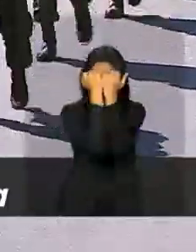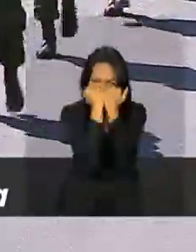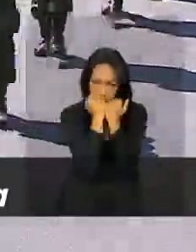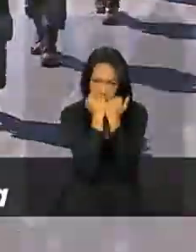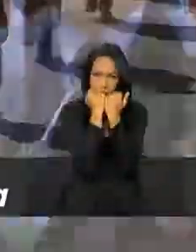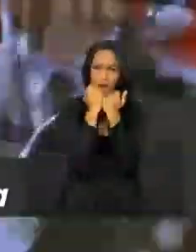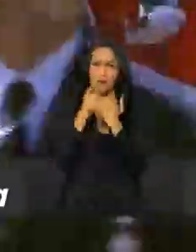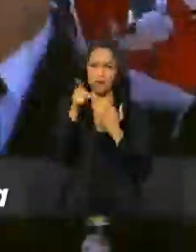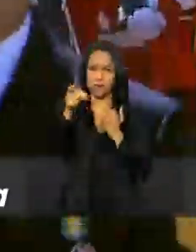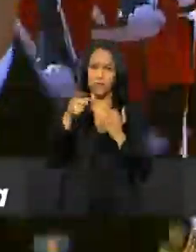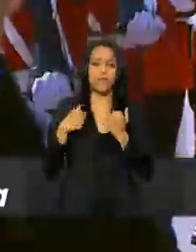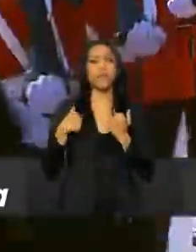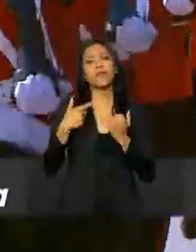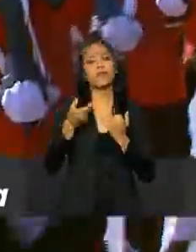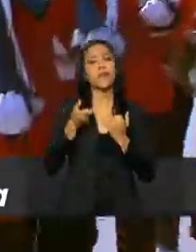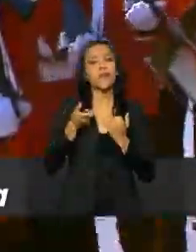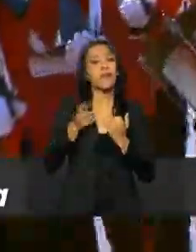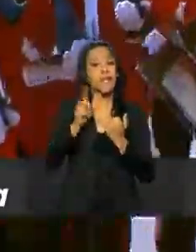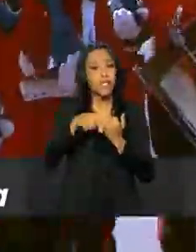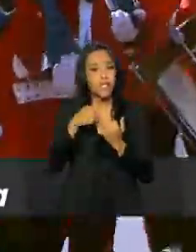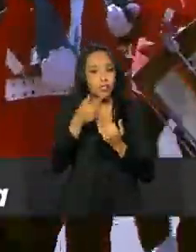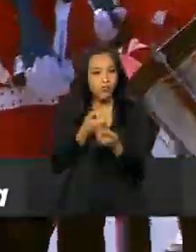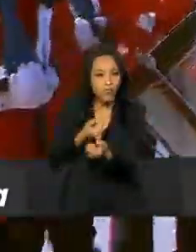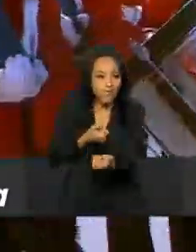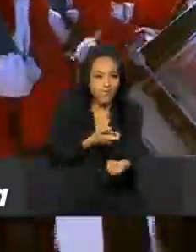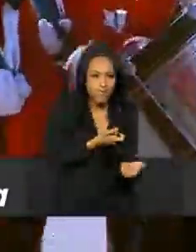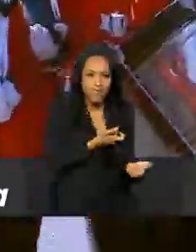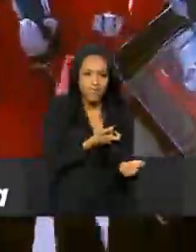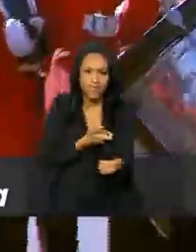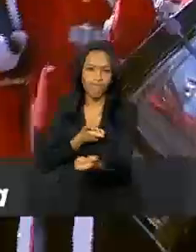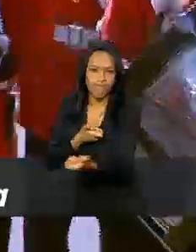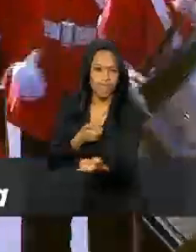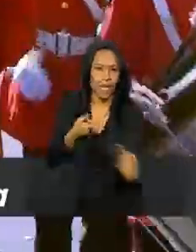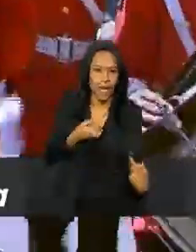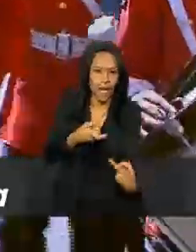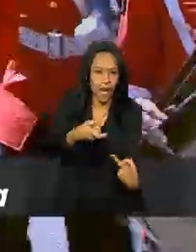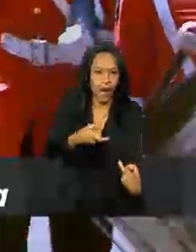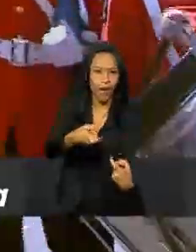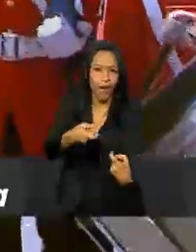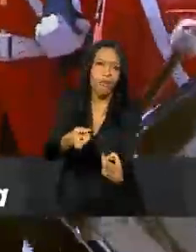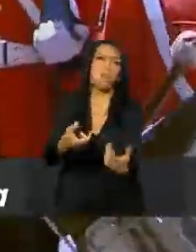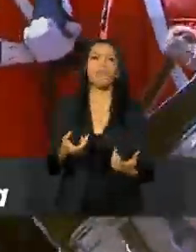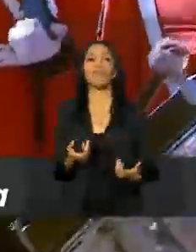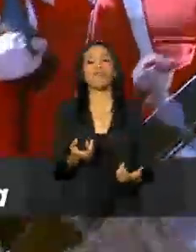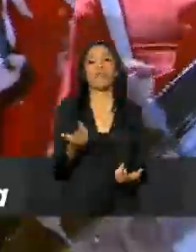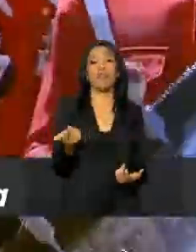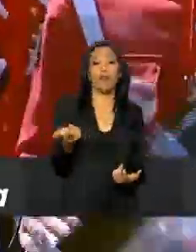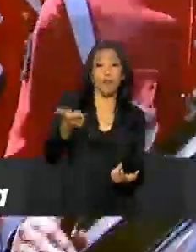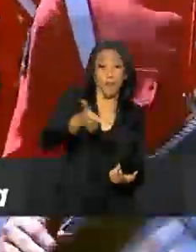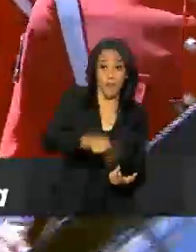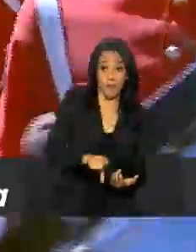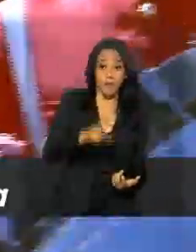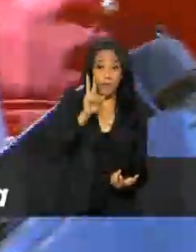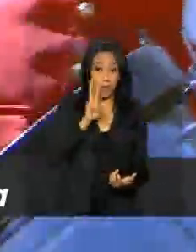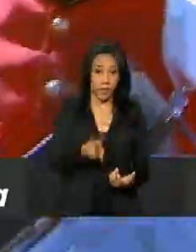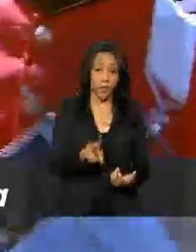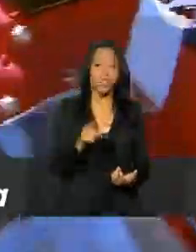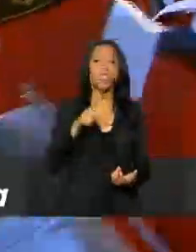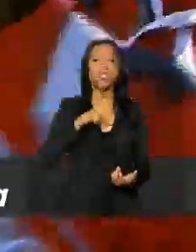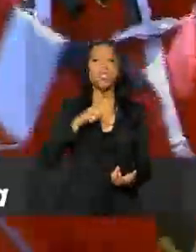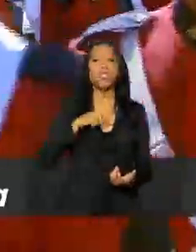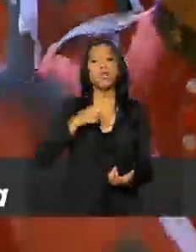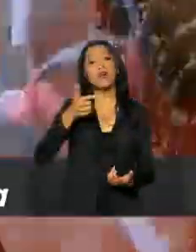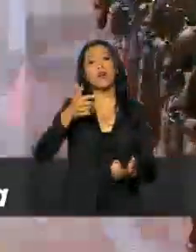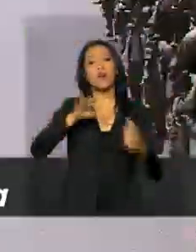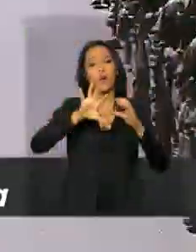reais, uniforme utilizado em exercícios operativos. E ali naquele destacamento operativo, tínhamos ali uma